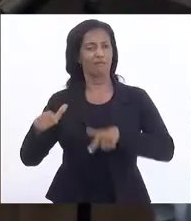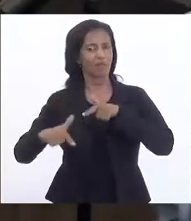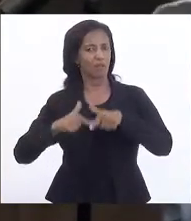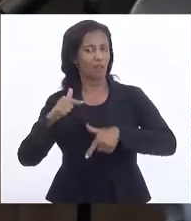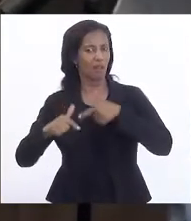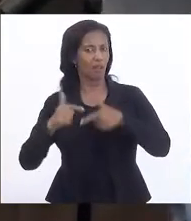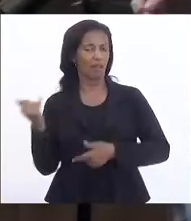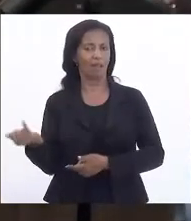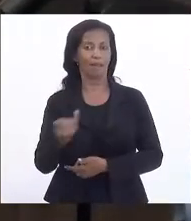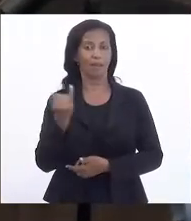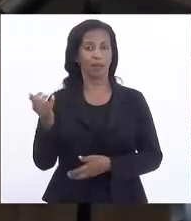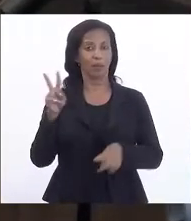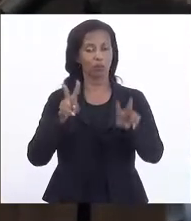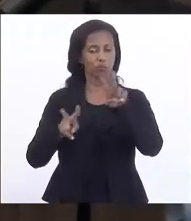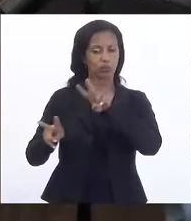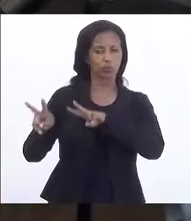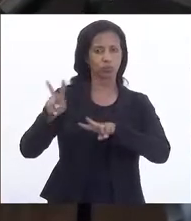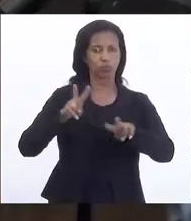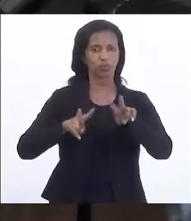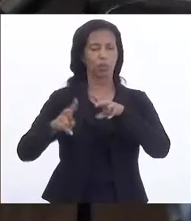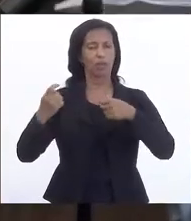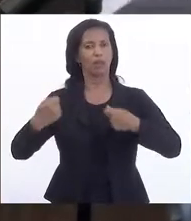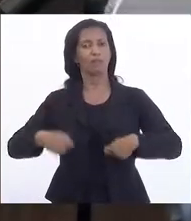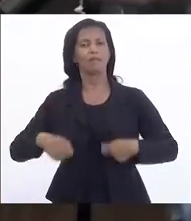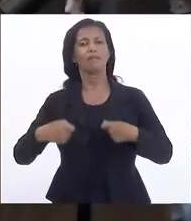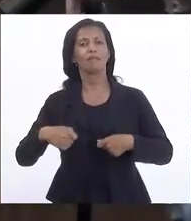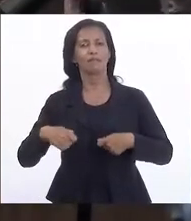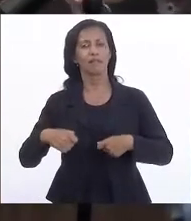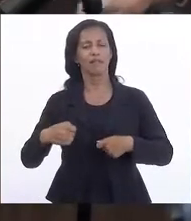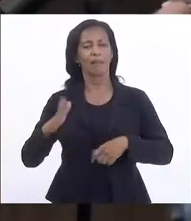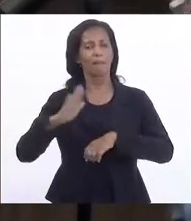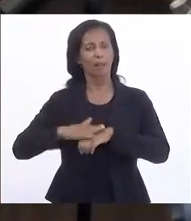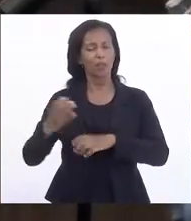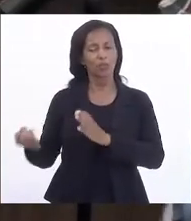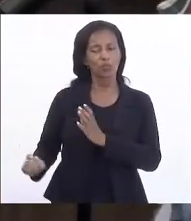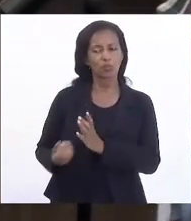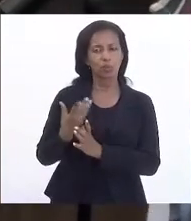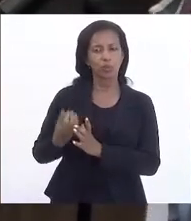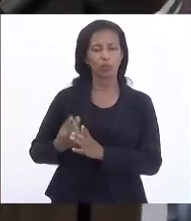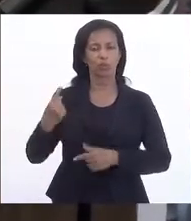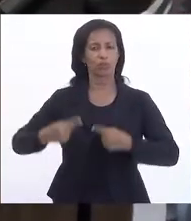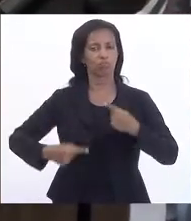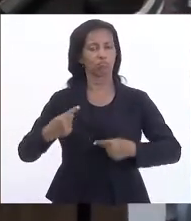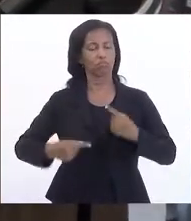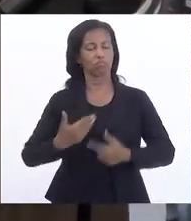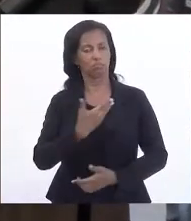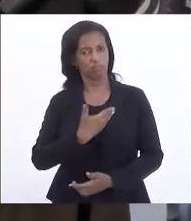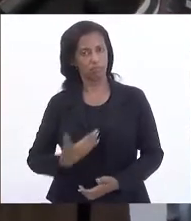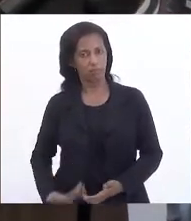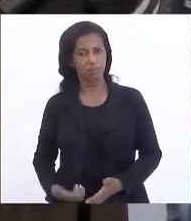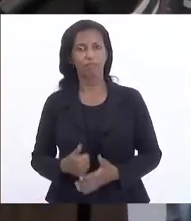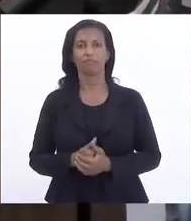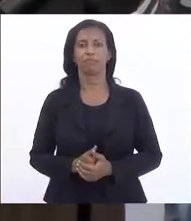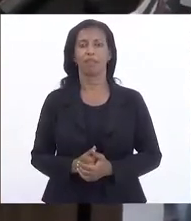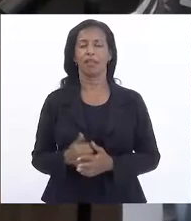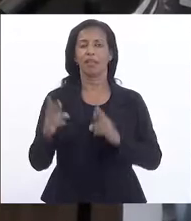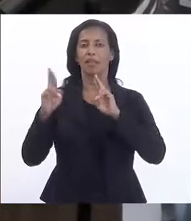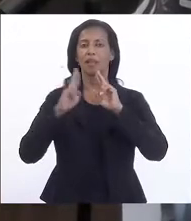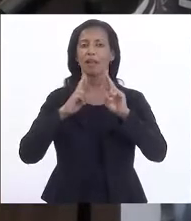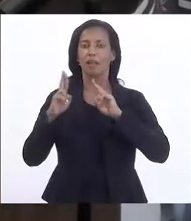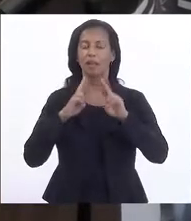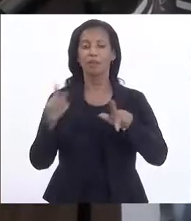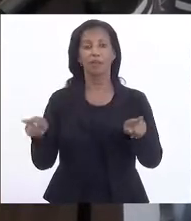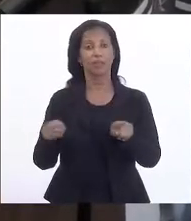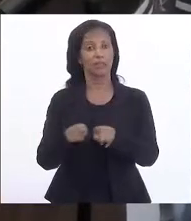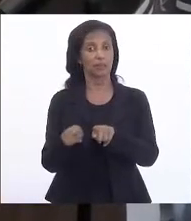na visibilidade da necessidade de mais produção de políticas públicas relacionadas